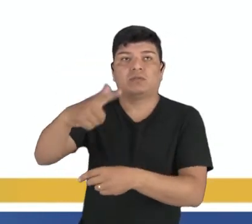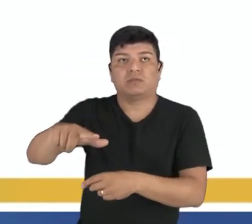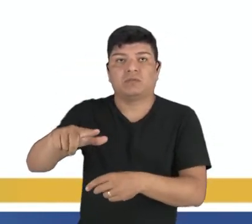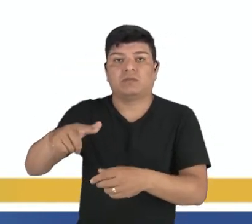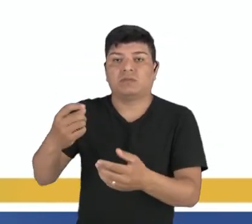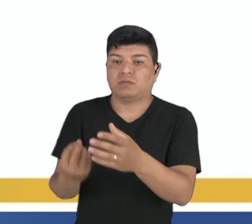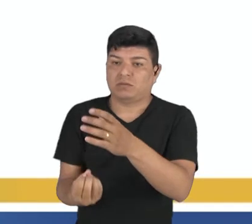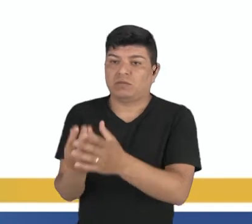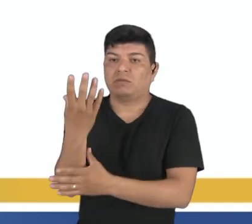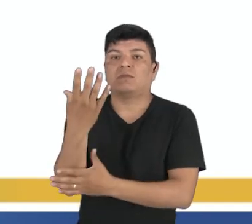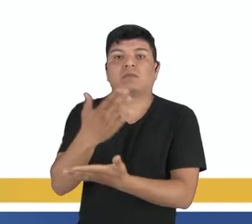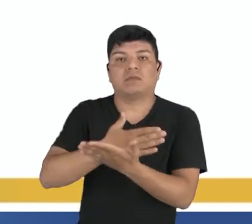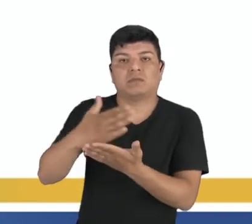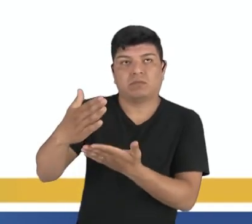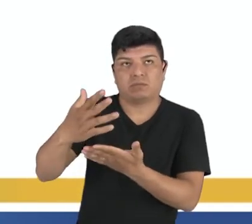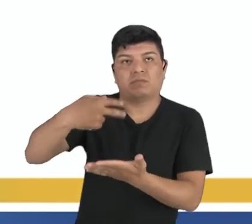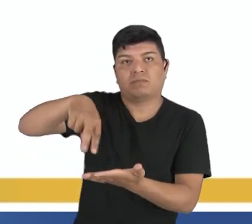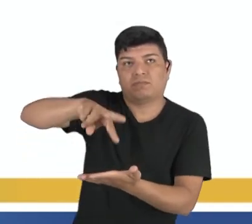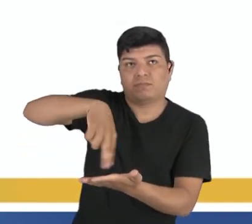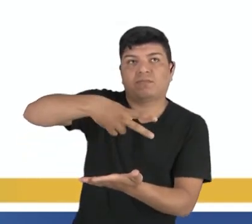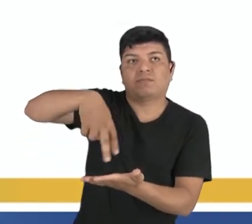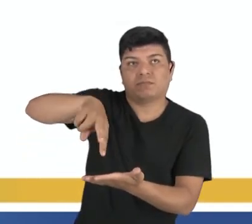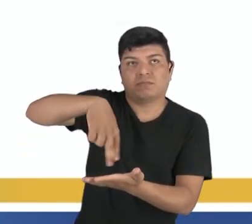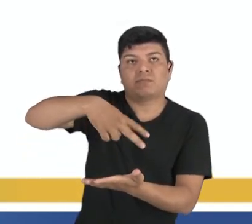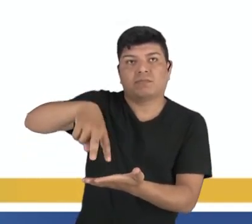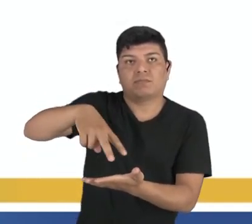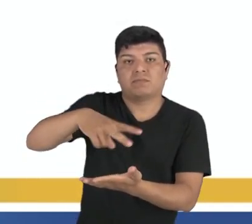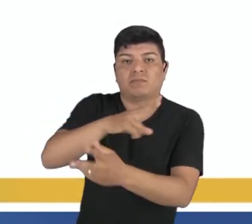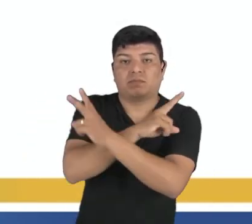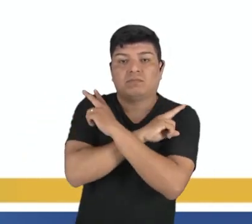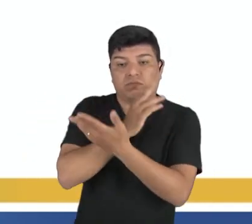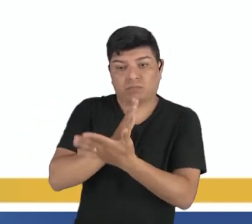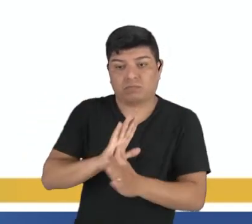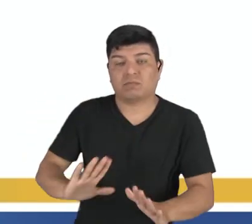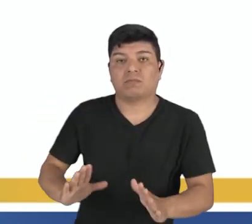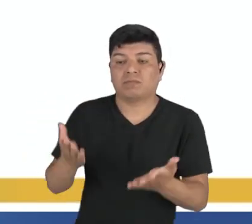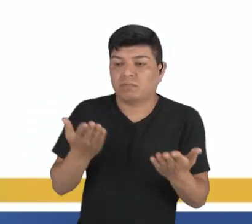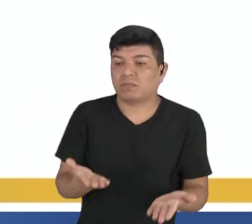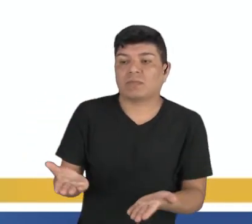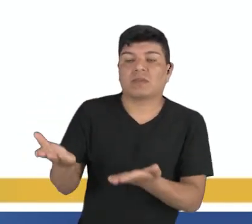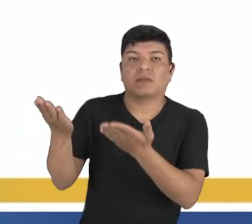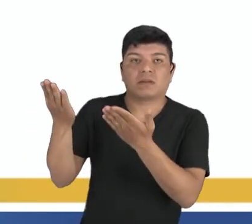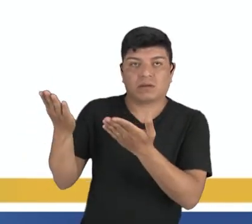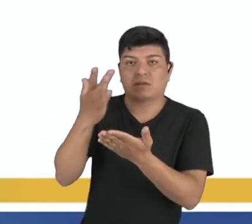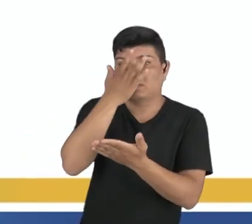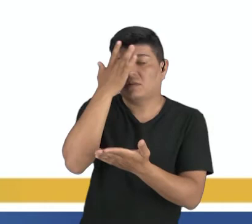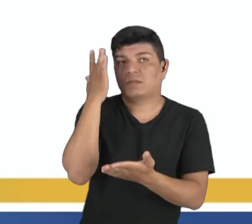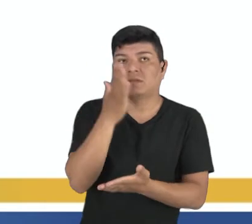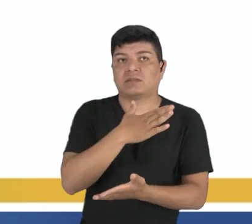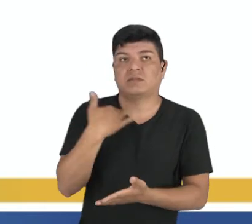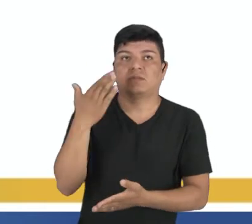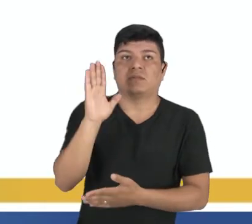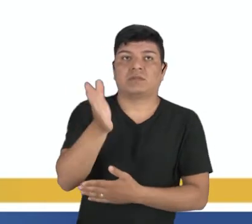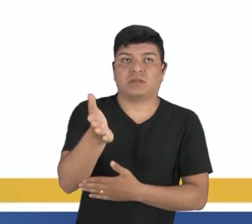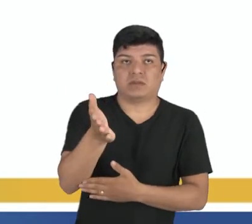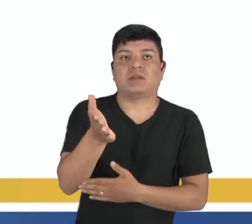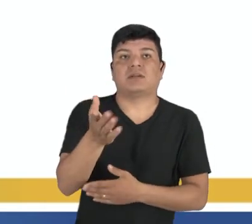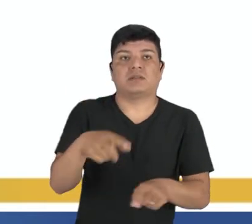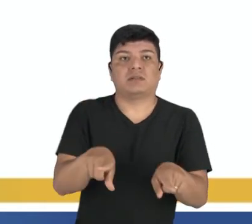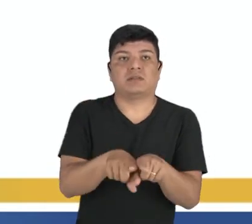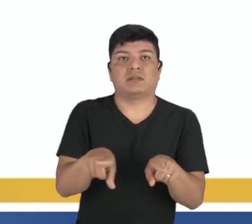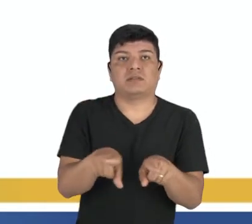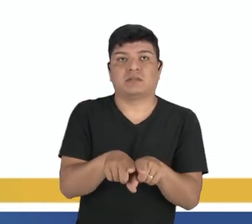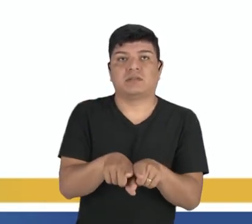eles estivessem saindo do luto e ao mesmo tempo estivessem fazendo uma homenagem póstuma aos entes queridos que morreram. E